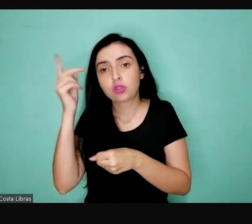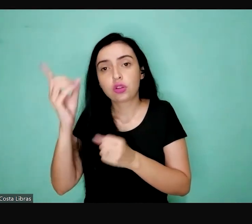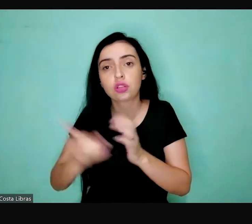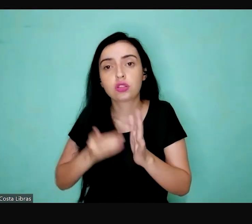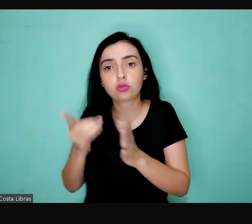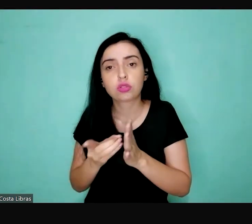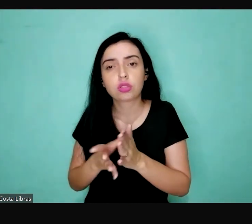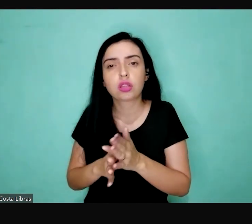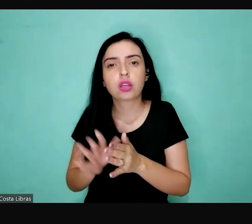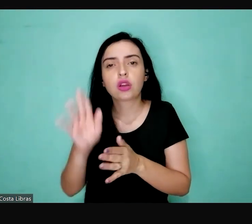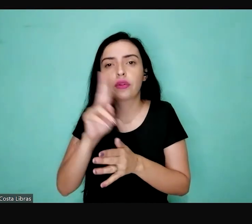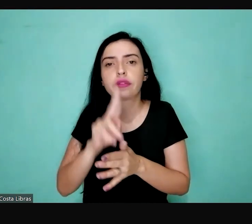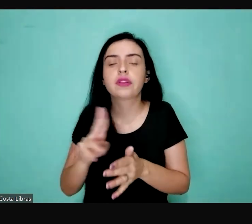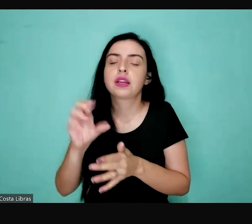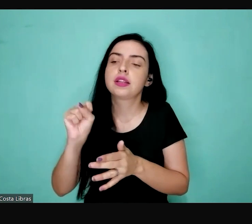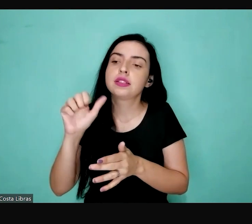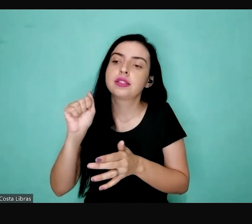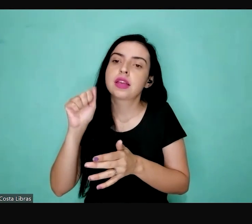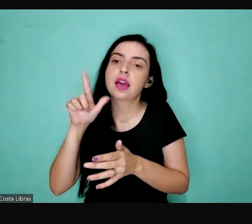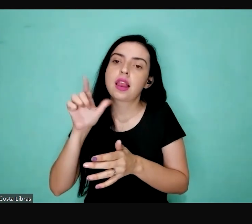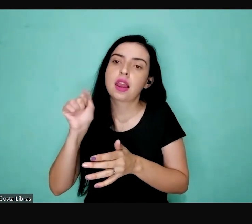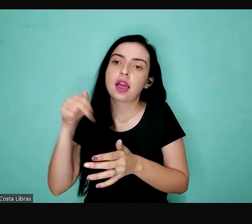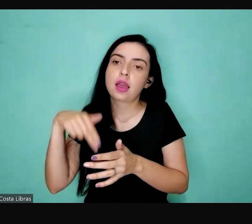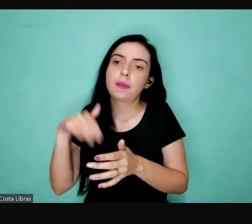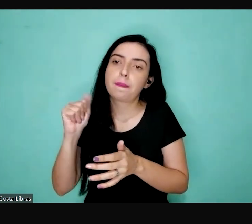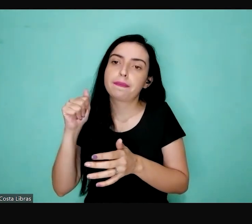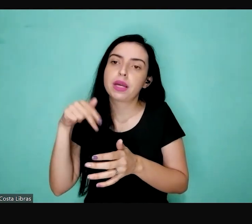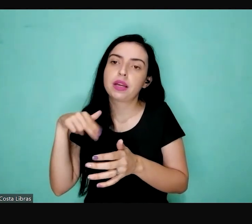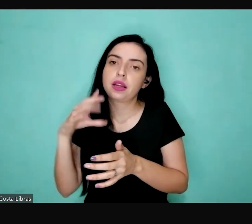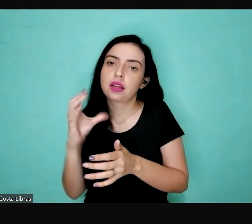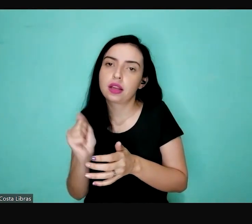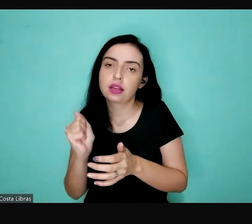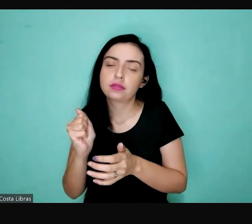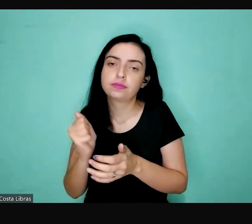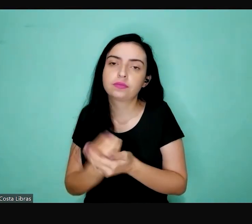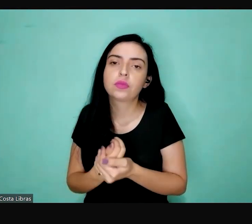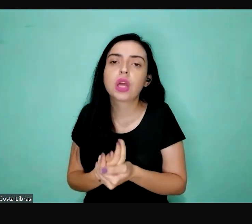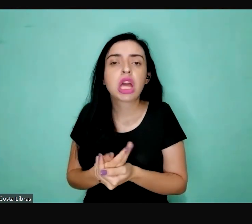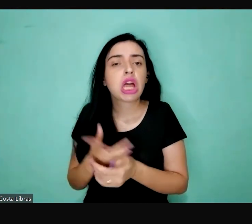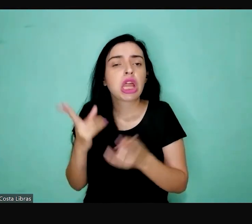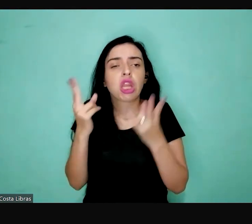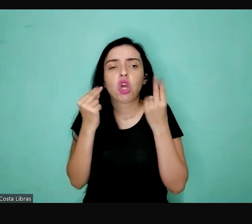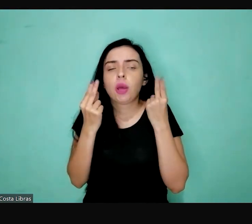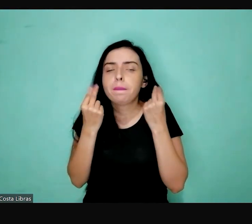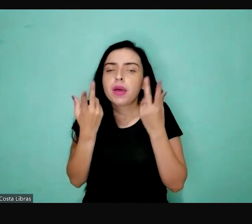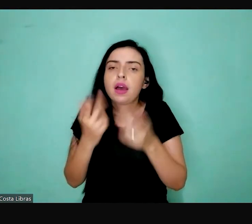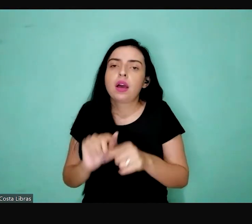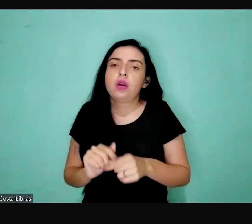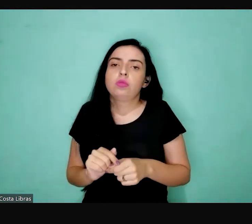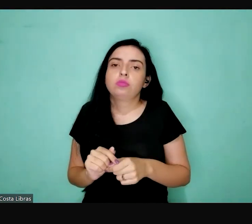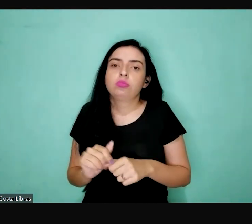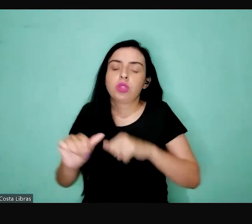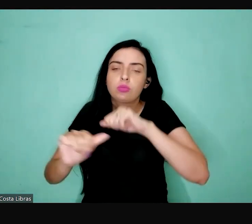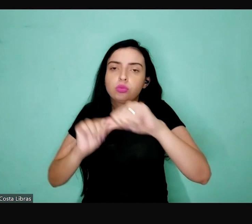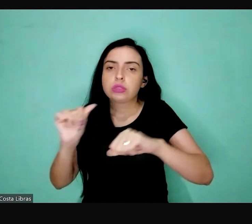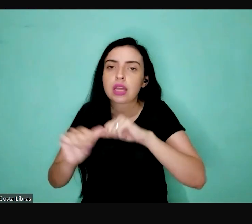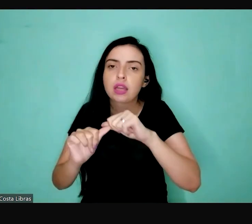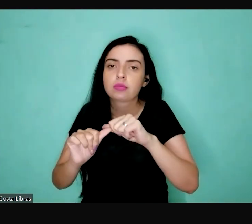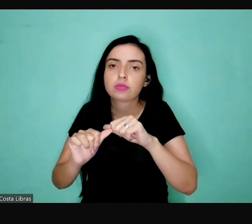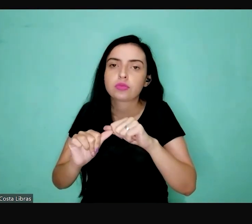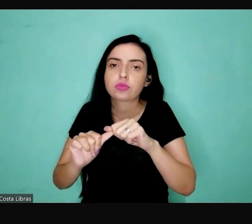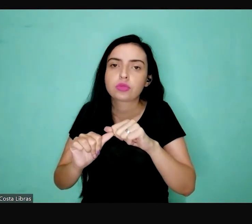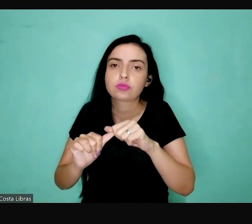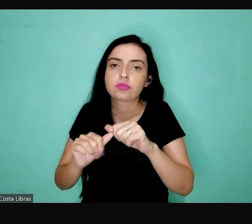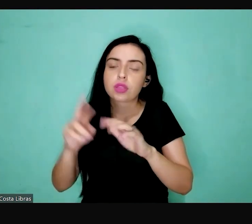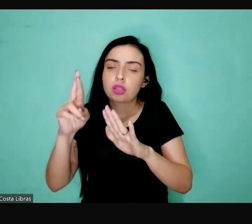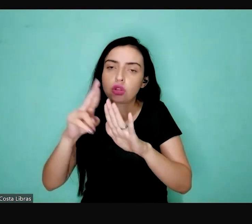Universidade de Salamanca, que o que é anormal, convertimos isso em normal. Se